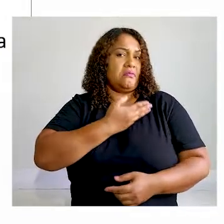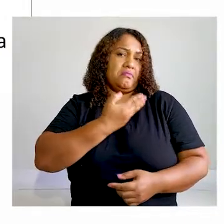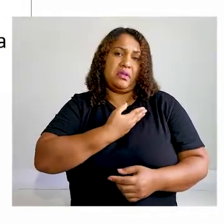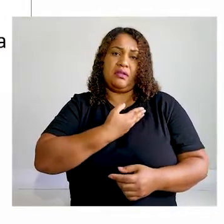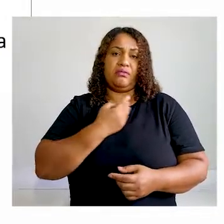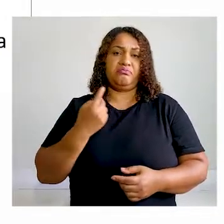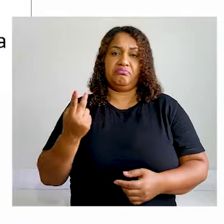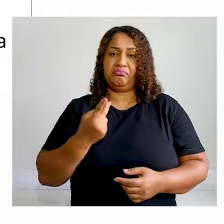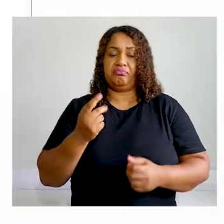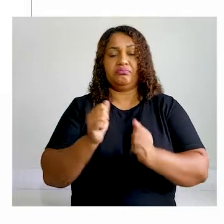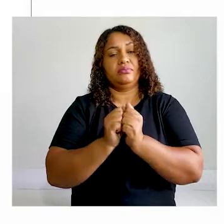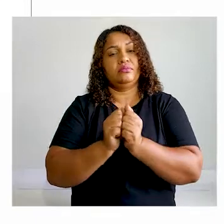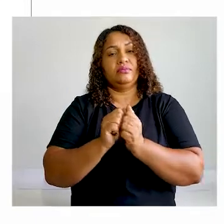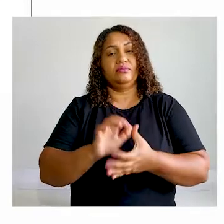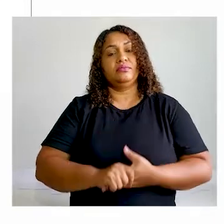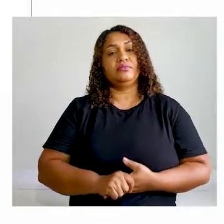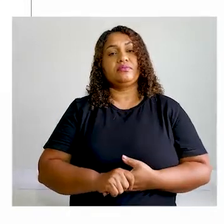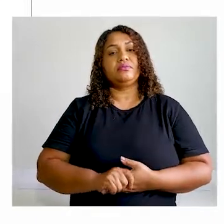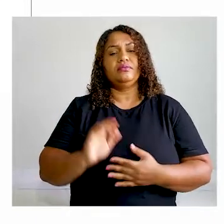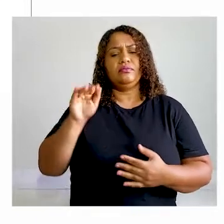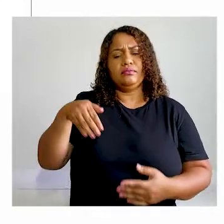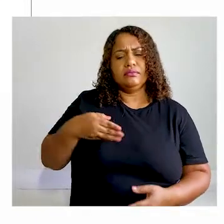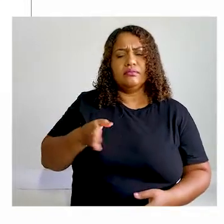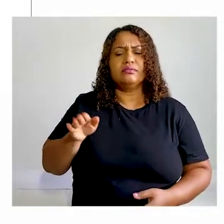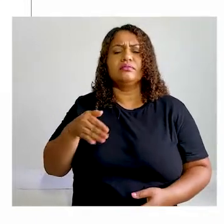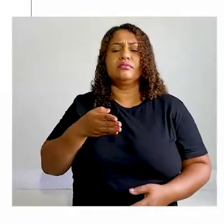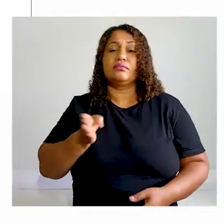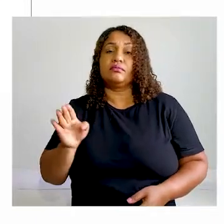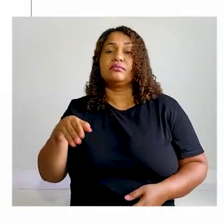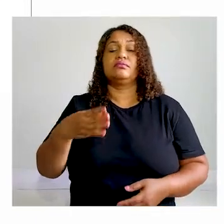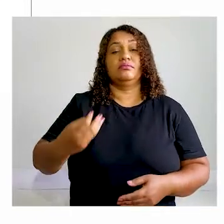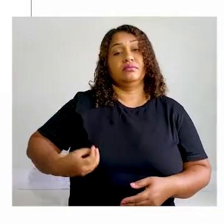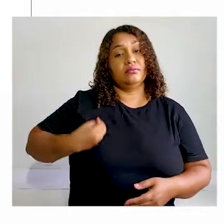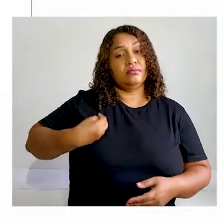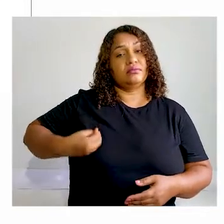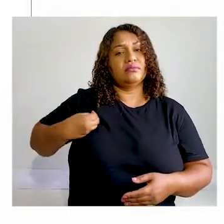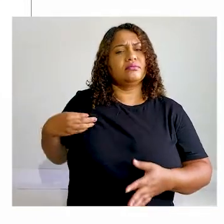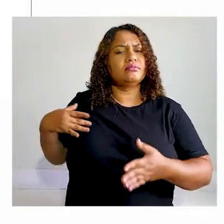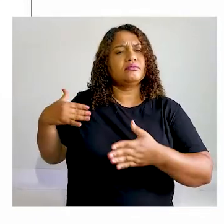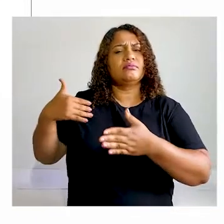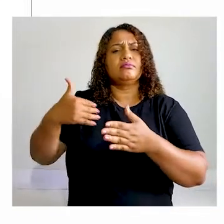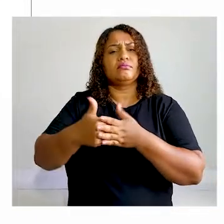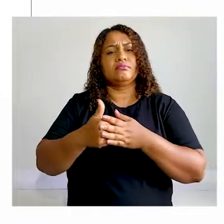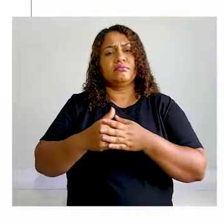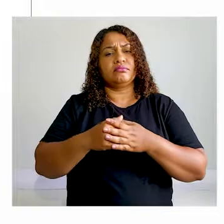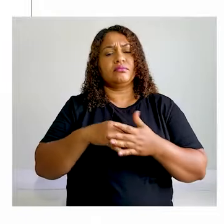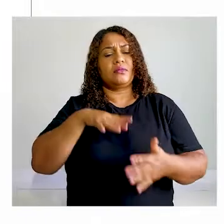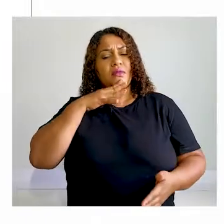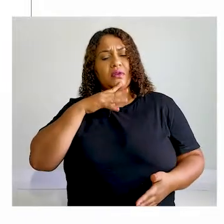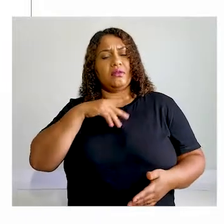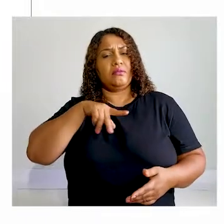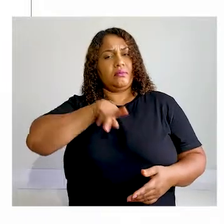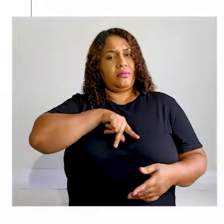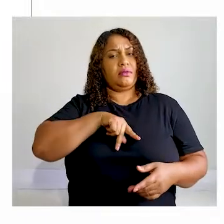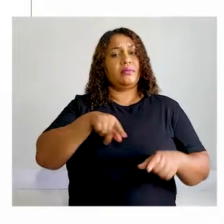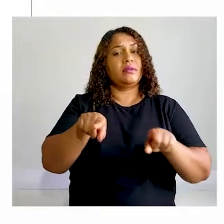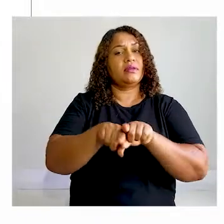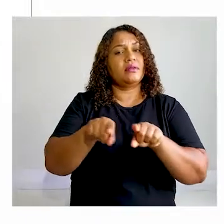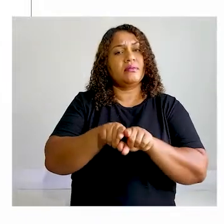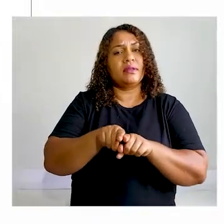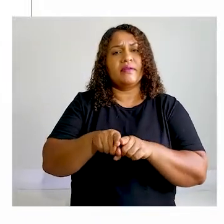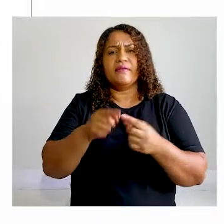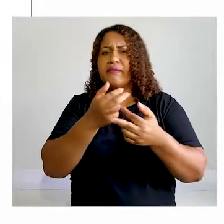única companheira. Durante a trajetória, ele vive uma jornada de autoconhecimento e de